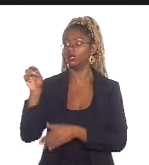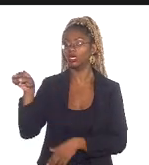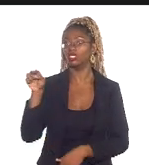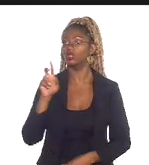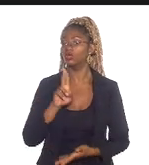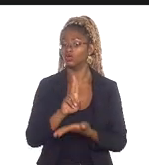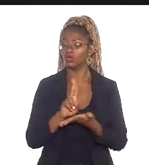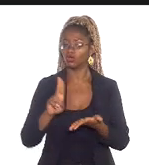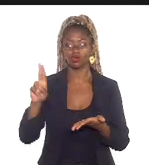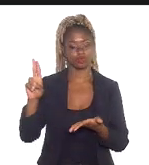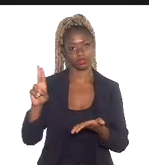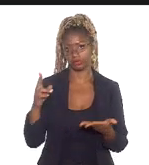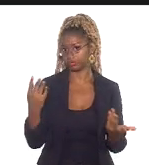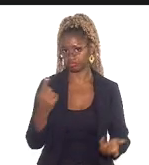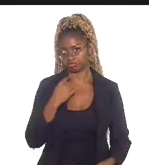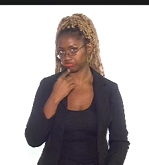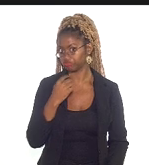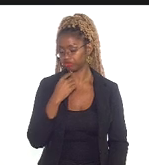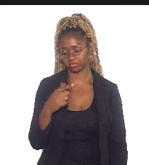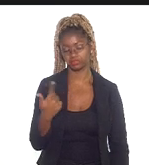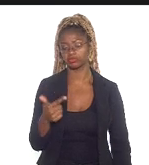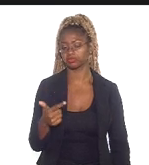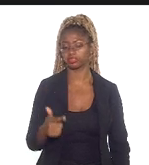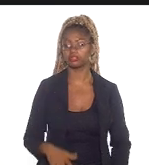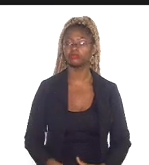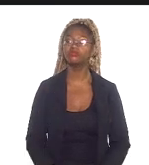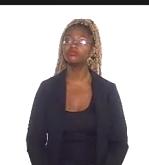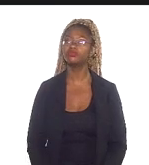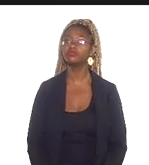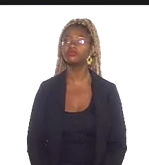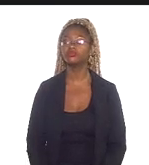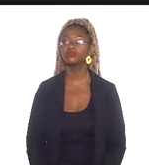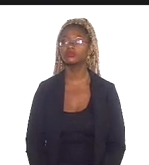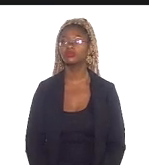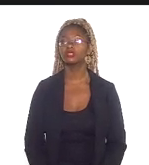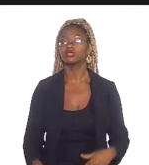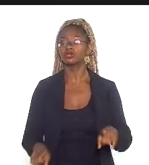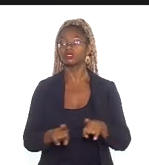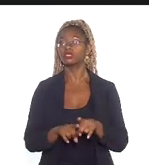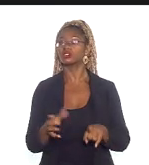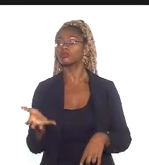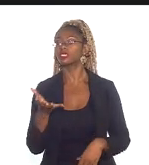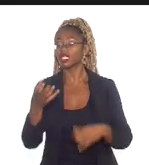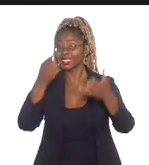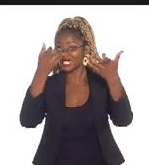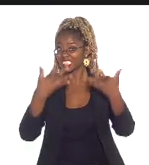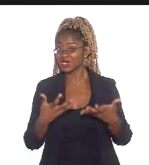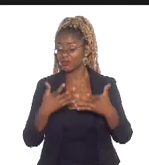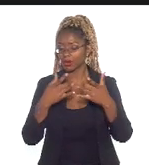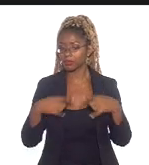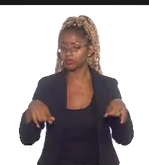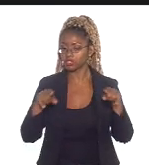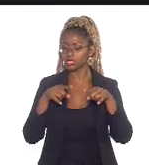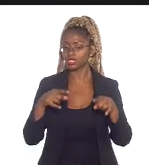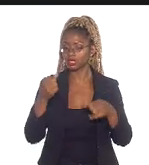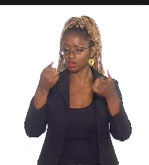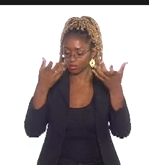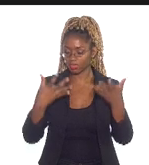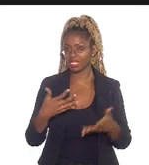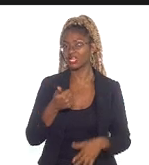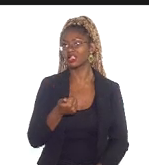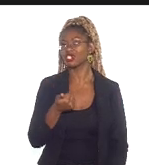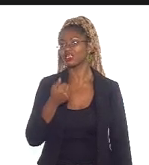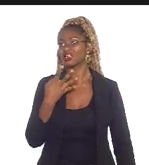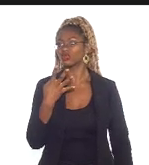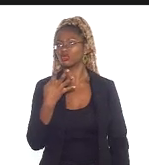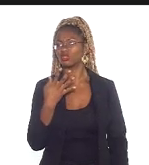universidades é inegável, né? E eu queria também explicar esse